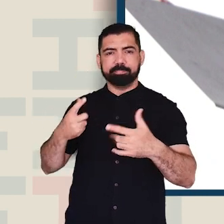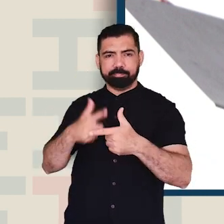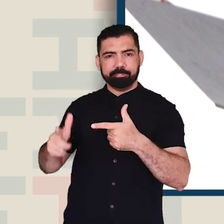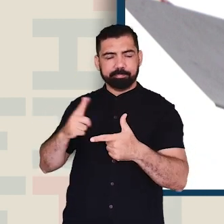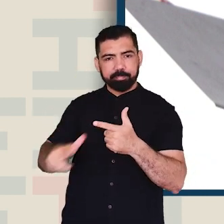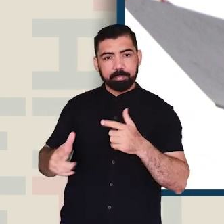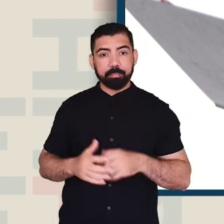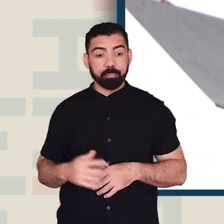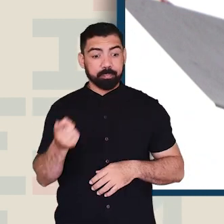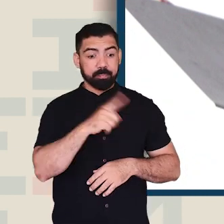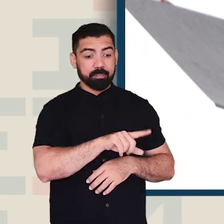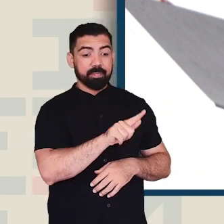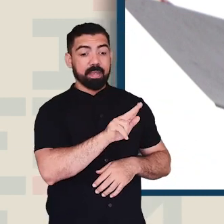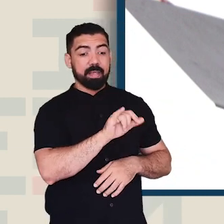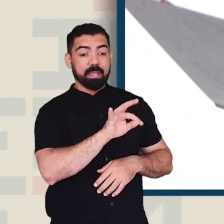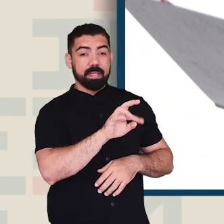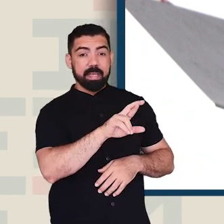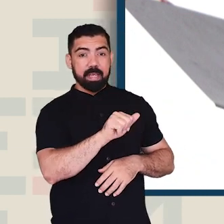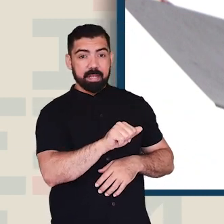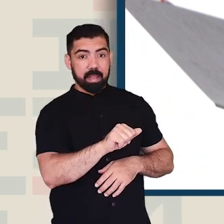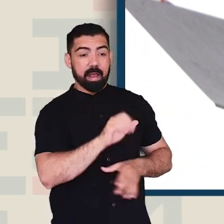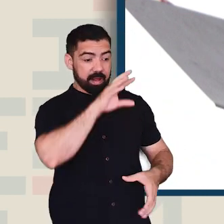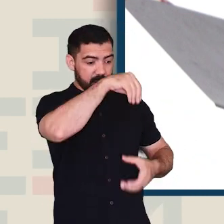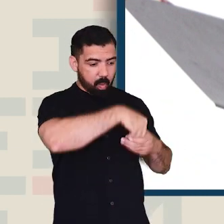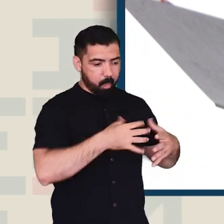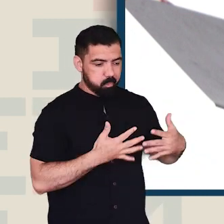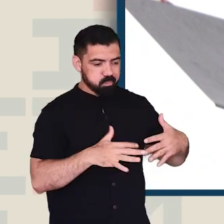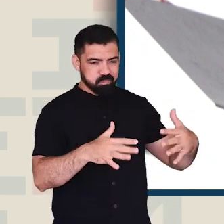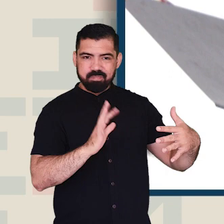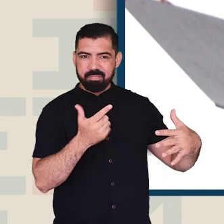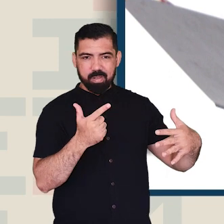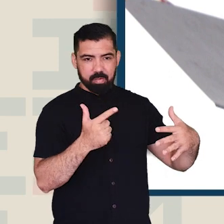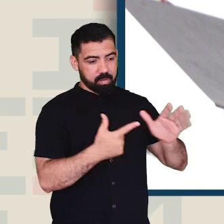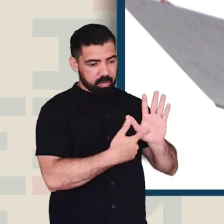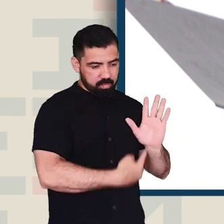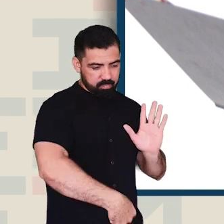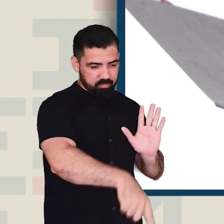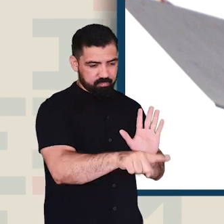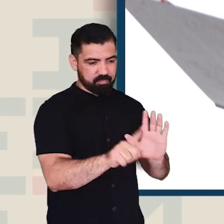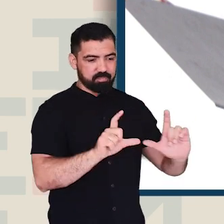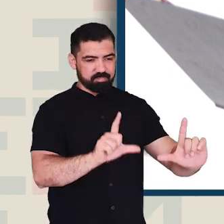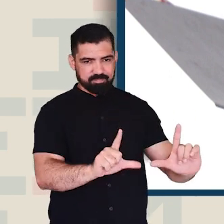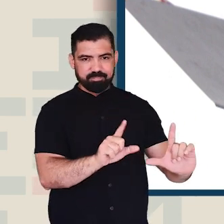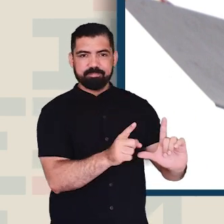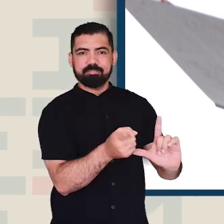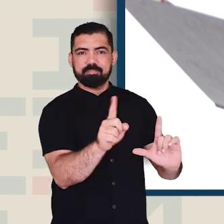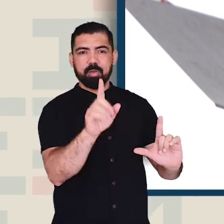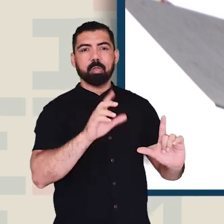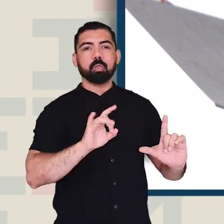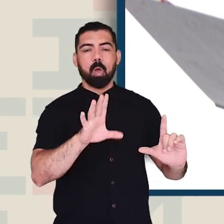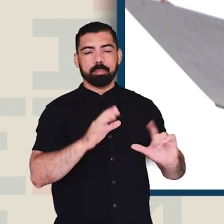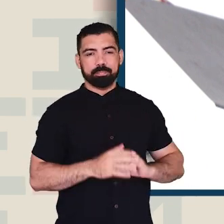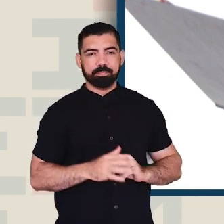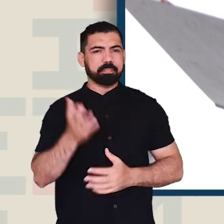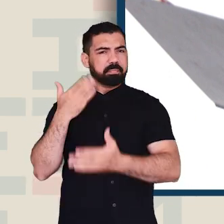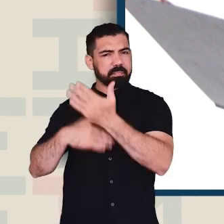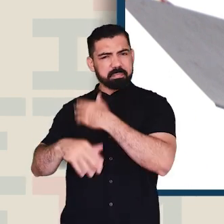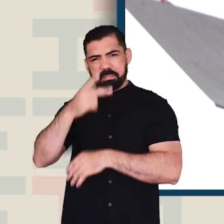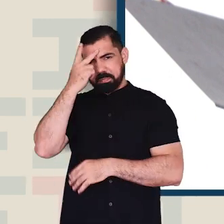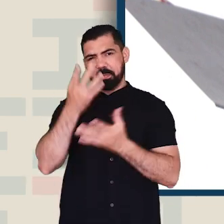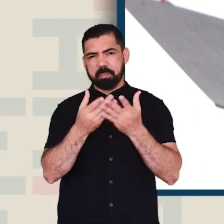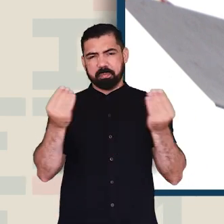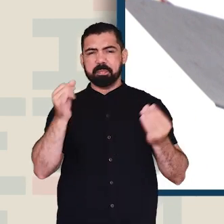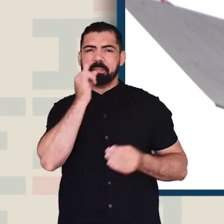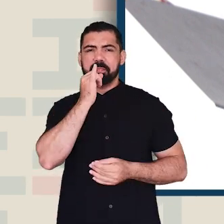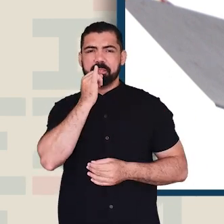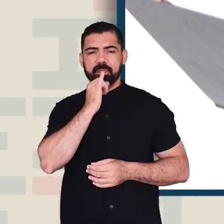microfonia. Que depois foi usada a bom contento, já nos anos 60, pelo Jimi Hendrix, outros músicos, já como uma